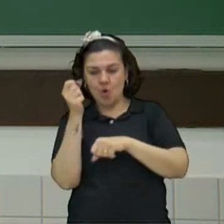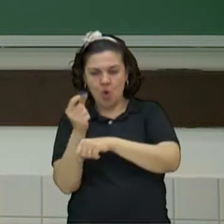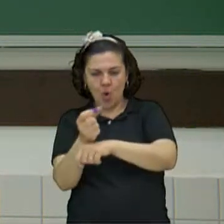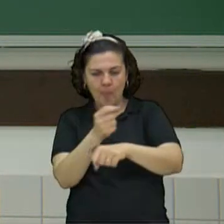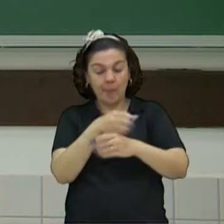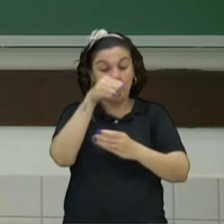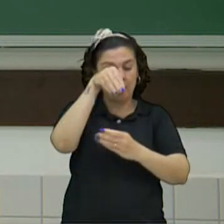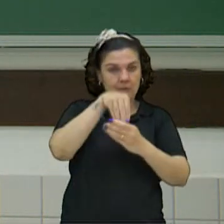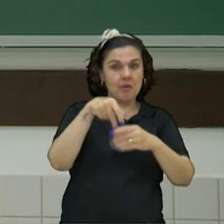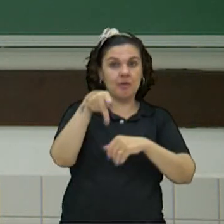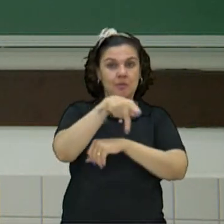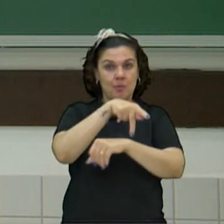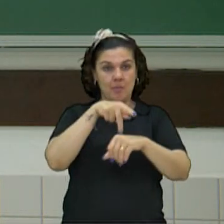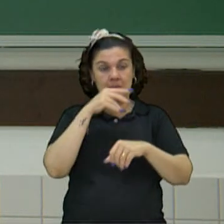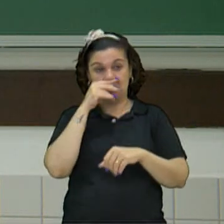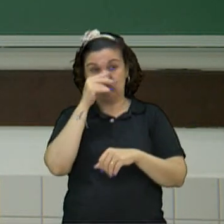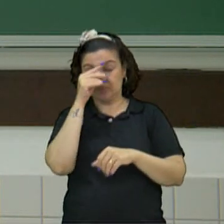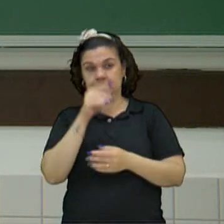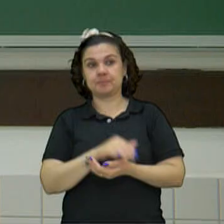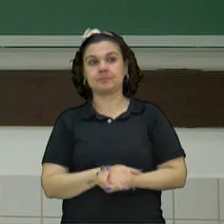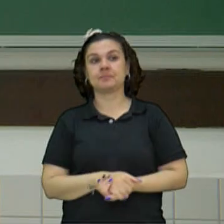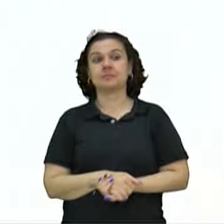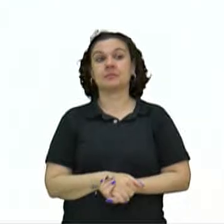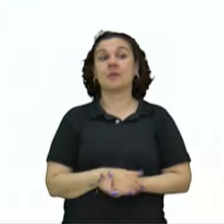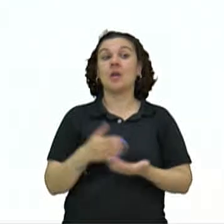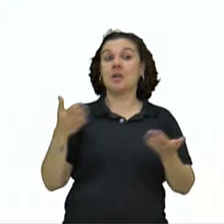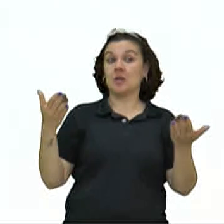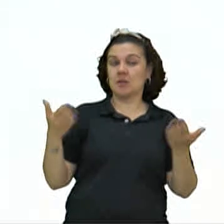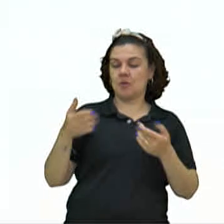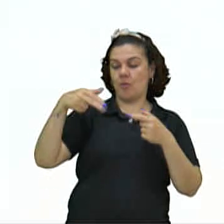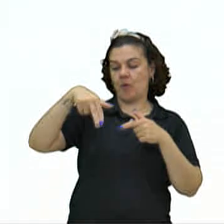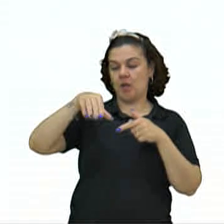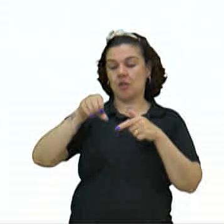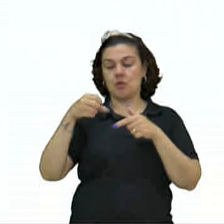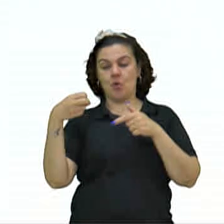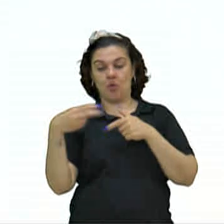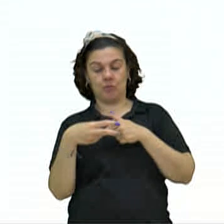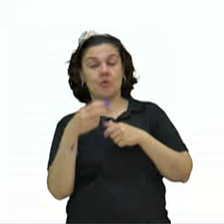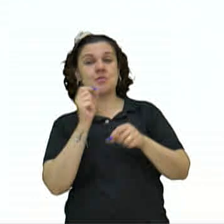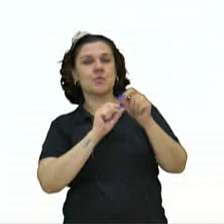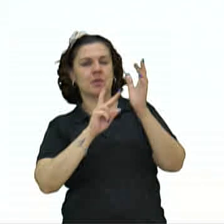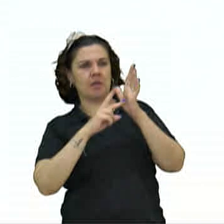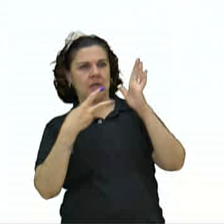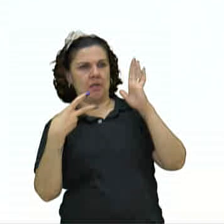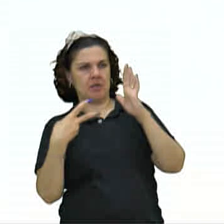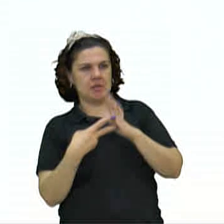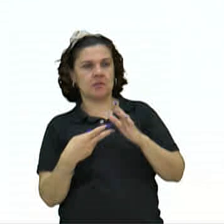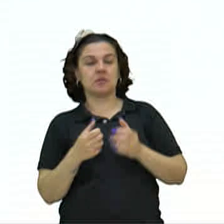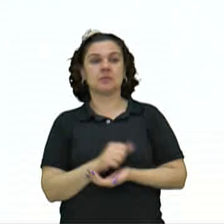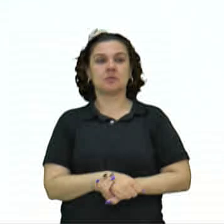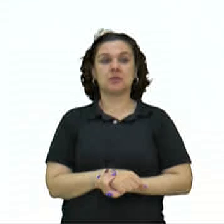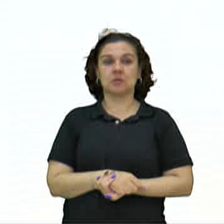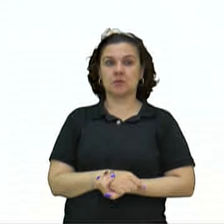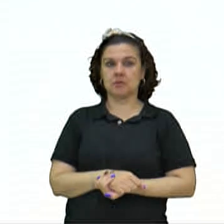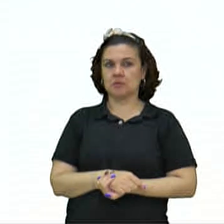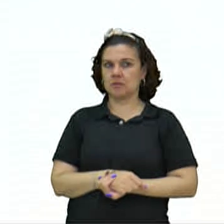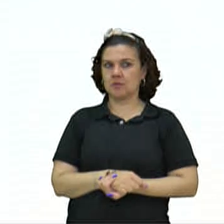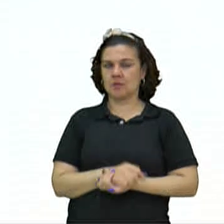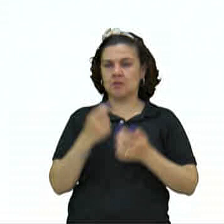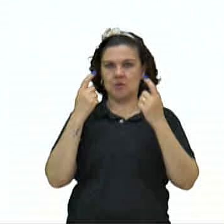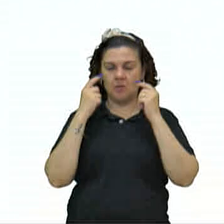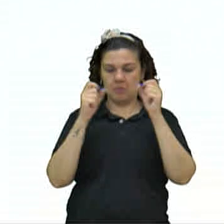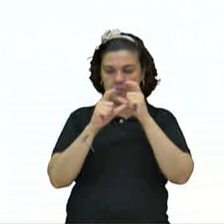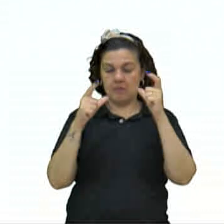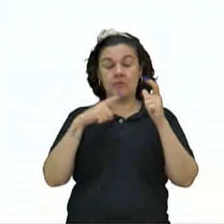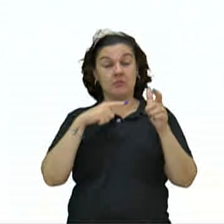consumidor também aqui no nosso texto. Dióxido de carbono, não esqueça disso. O que é a questão do dióxido? Não me espantaria